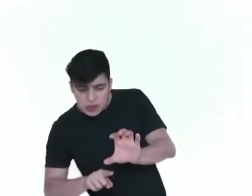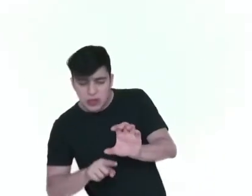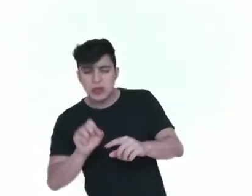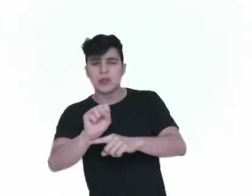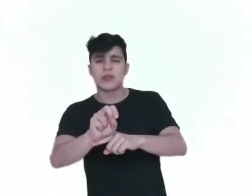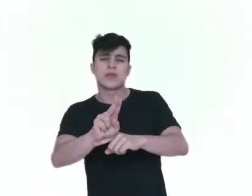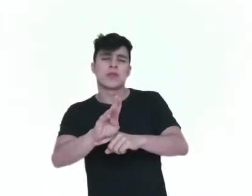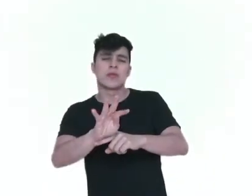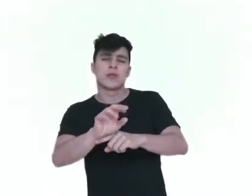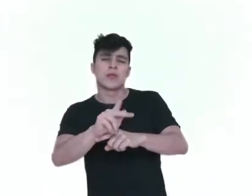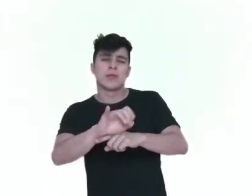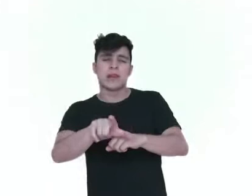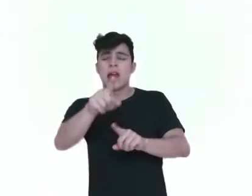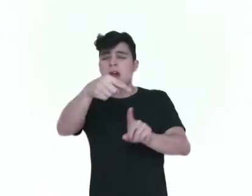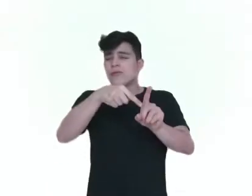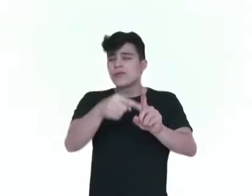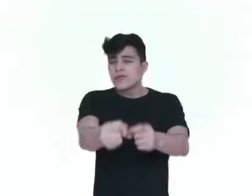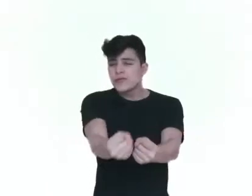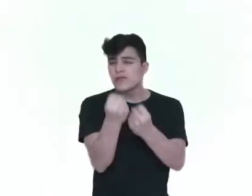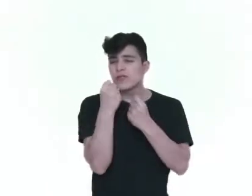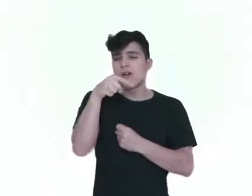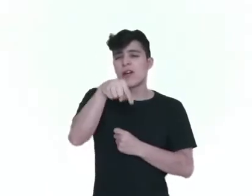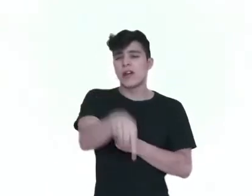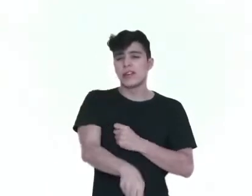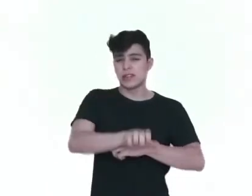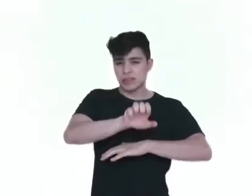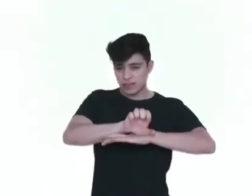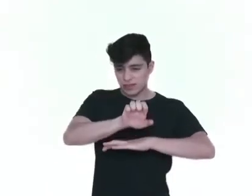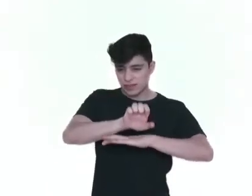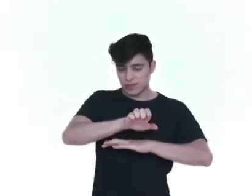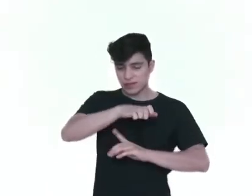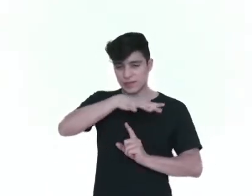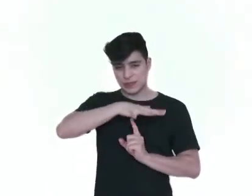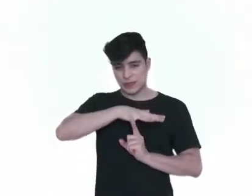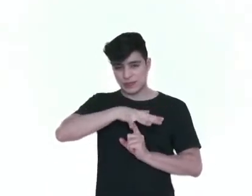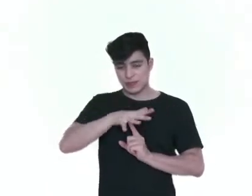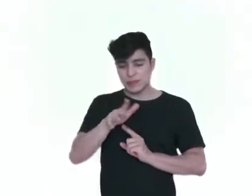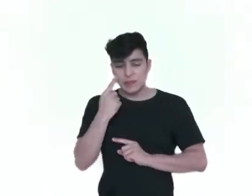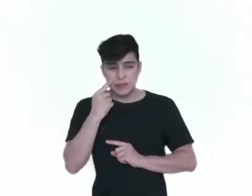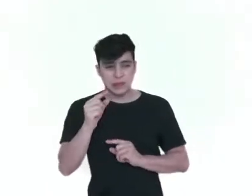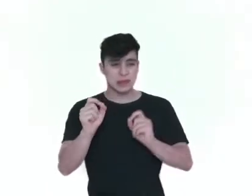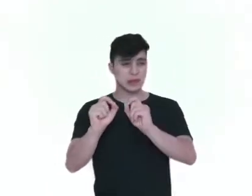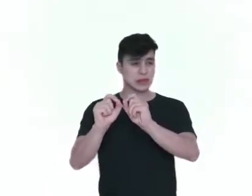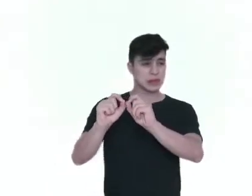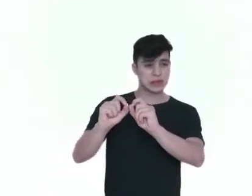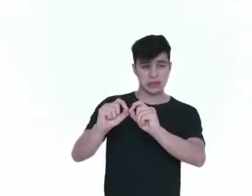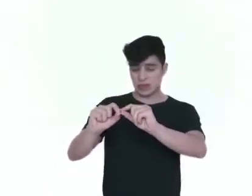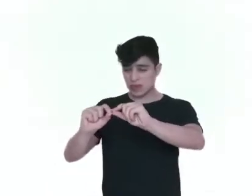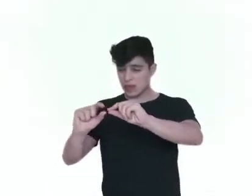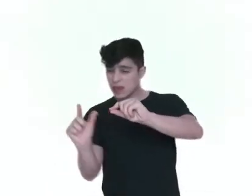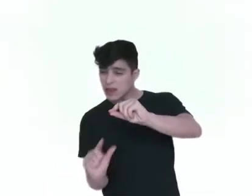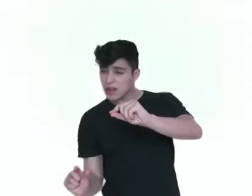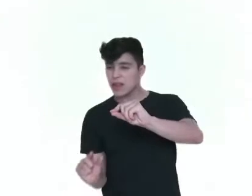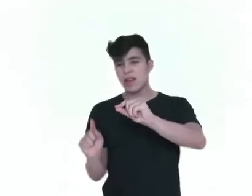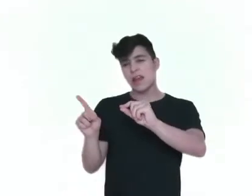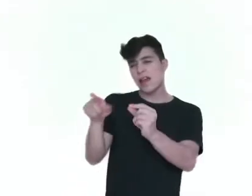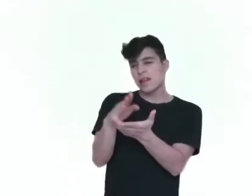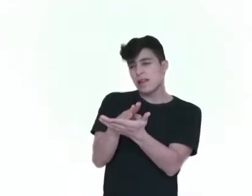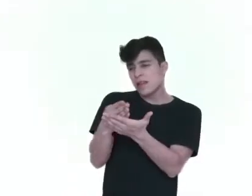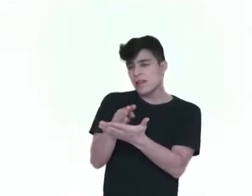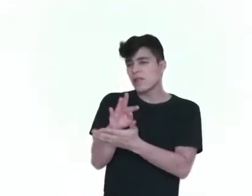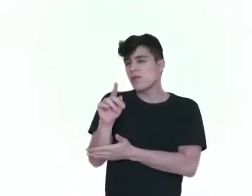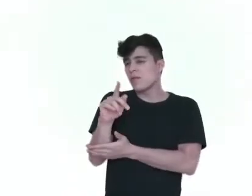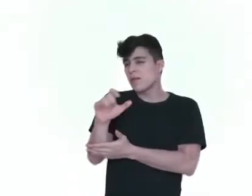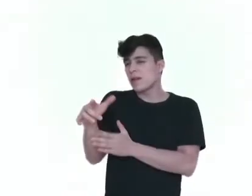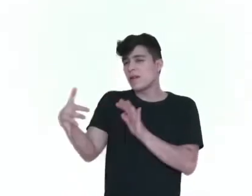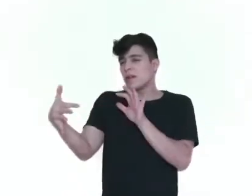subtropical, que é o tipo climático predominante no Paraná. Uma parte do litoral ali é do clima tropical